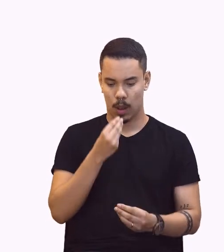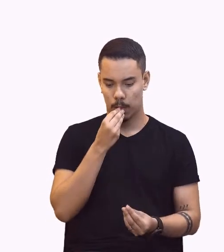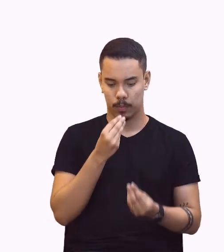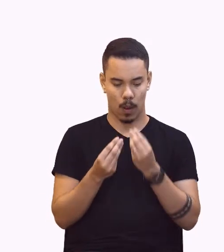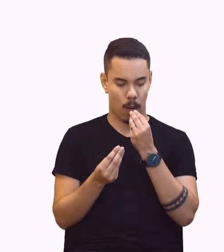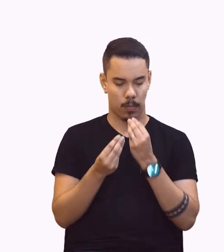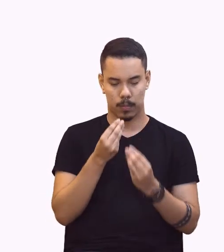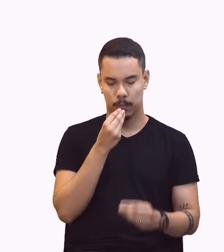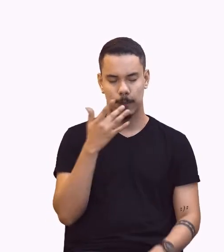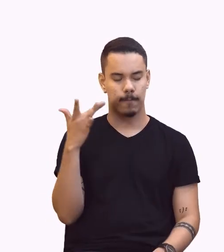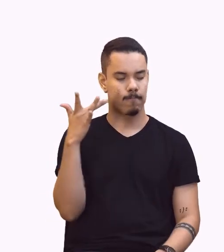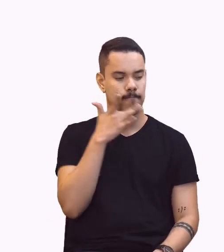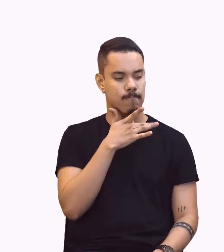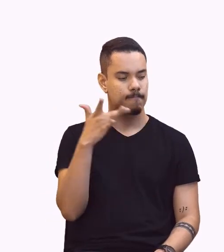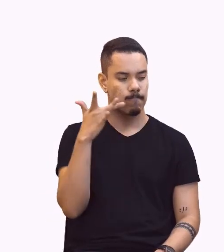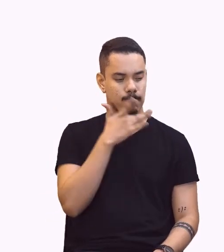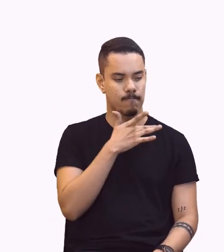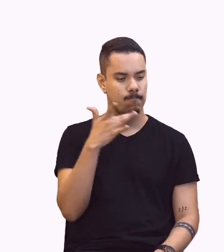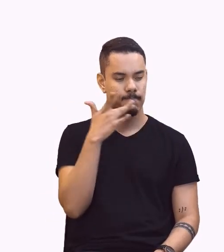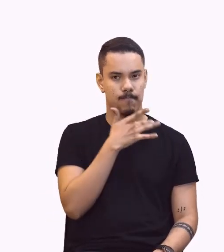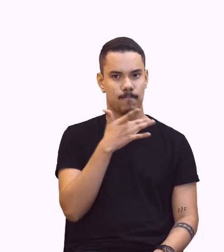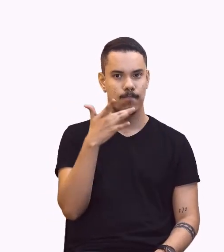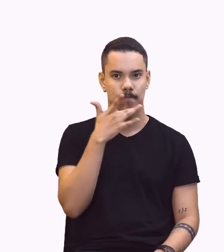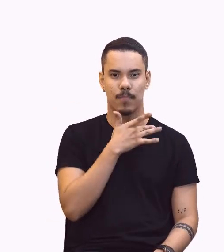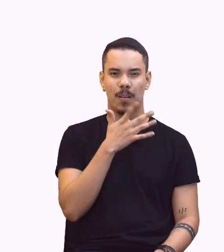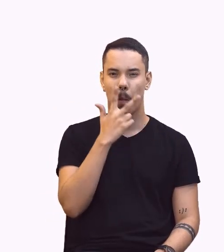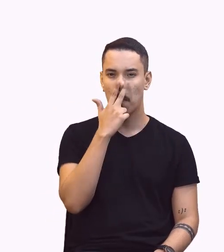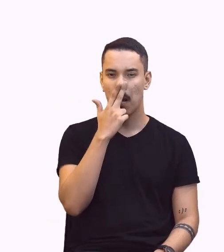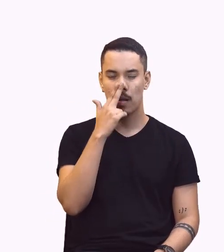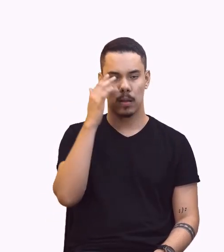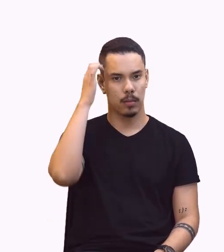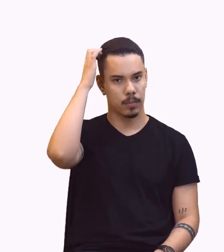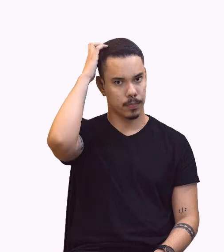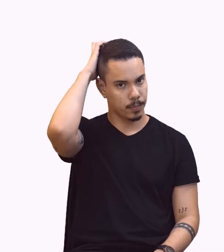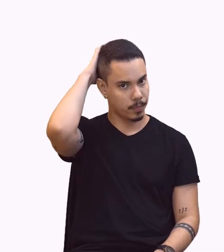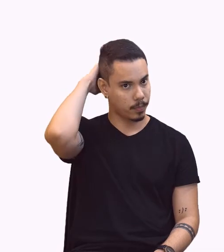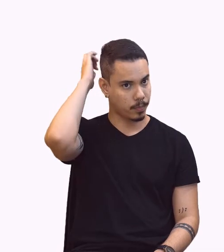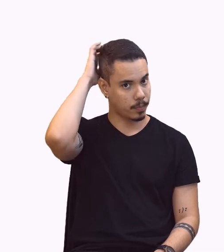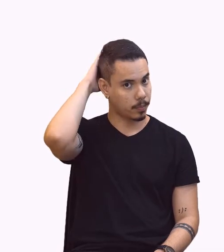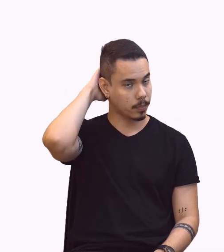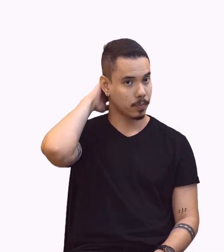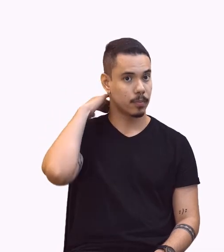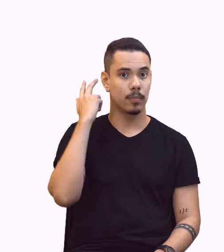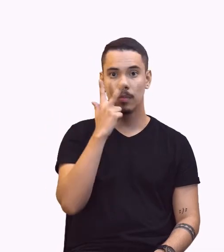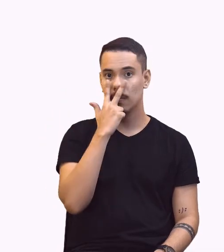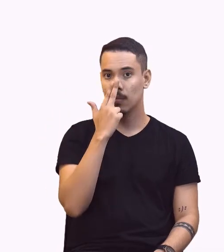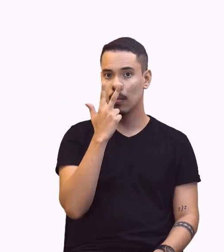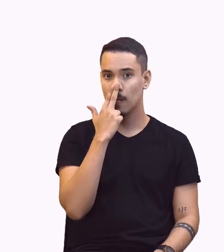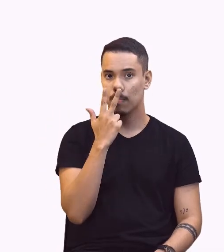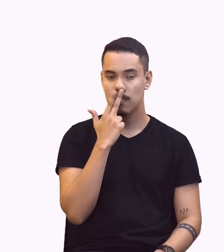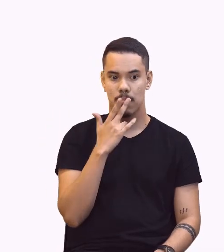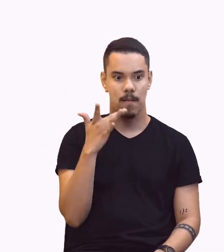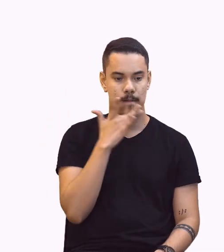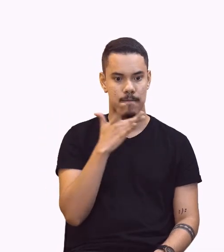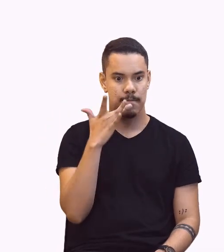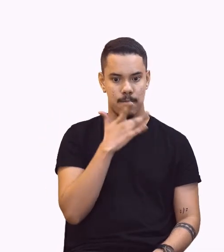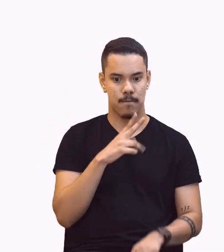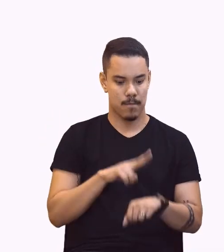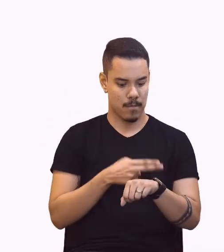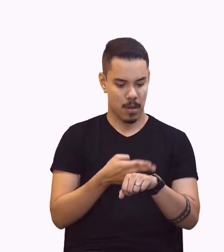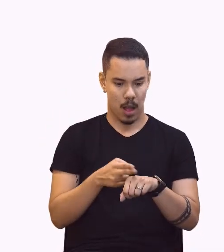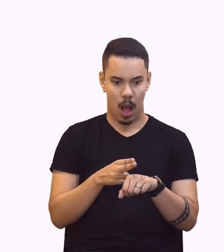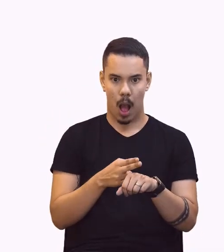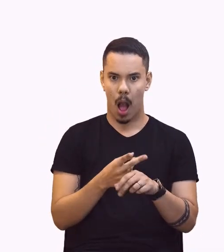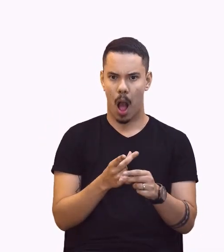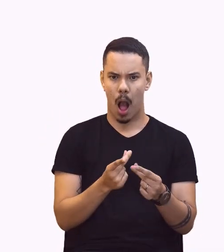Naquele momento que você está comendo, a sensação é boa, mas a sensação ela termina, não é? Com o fim do